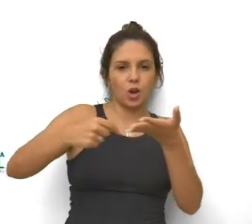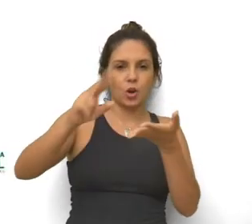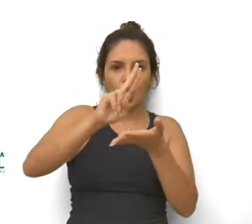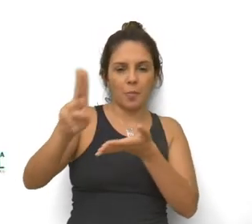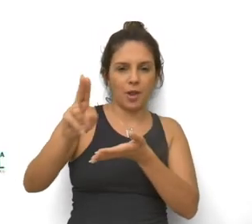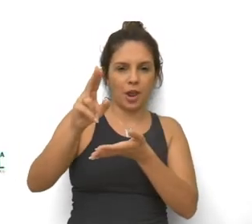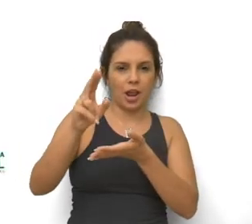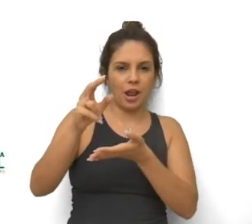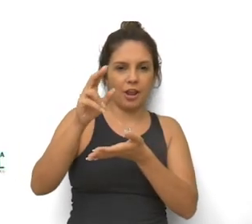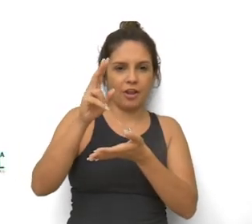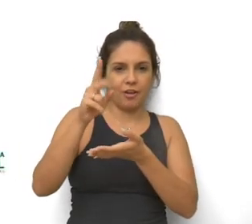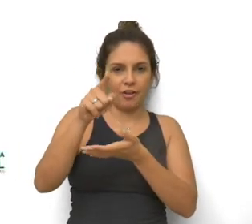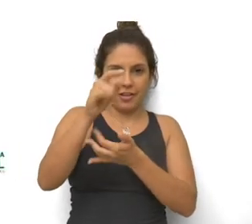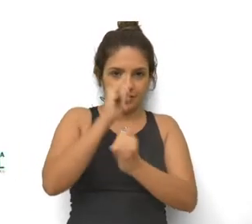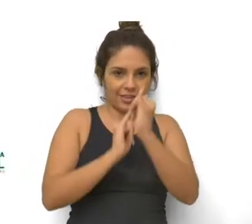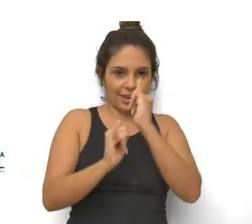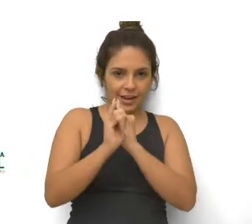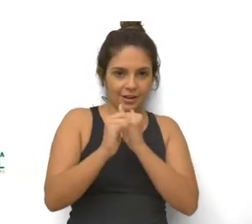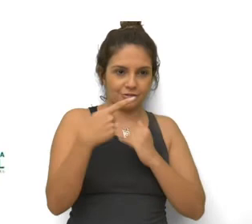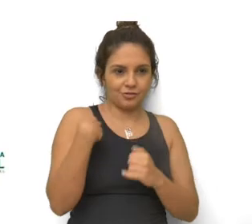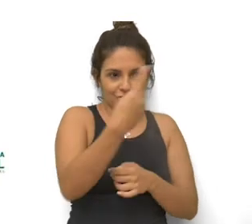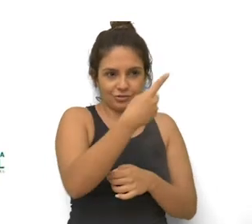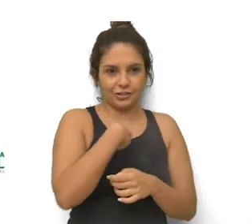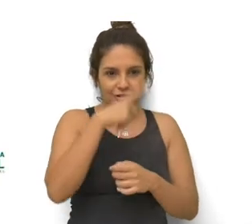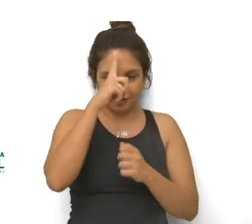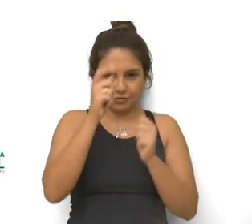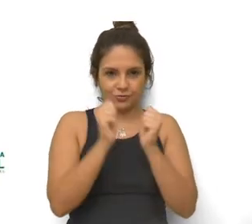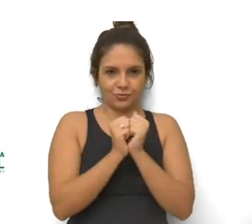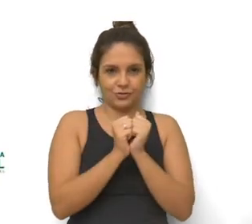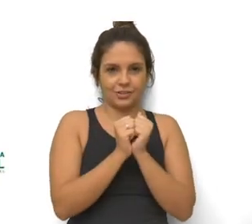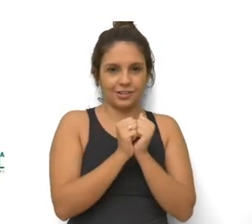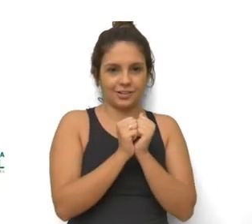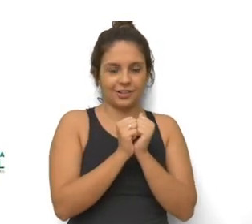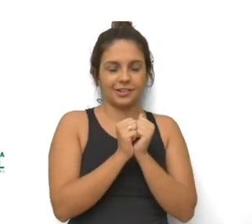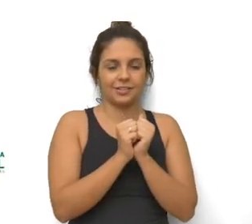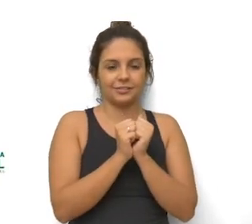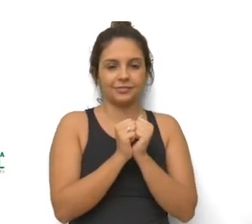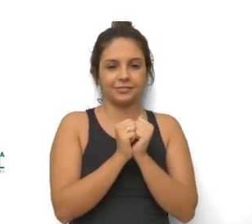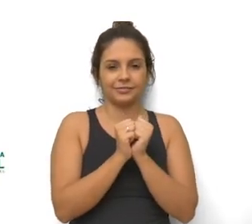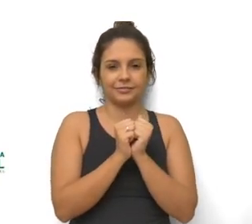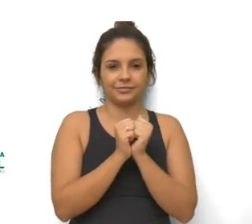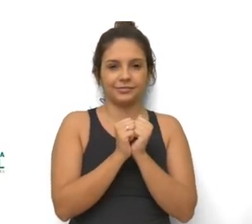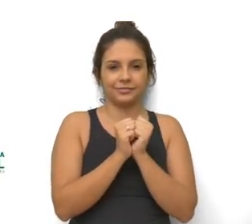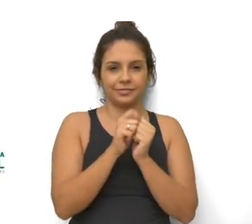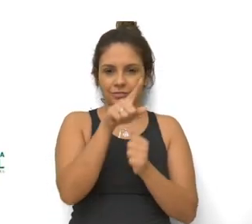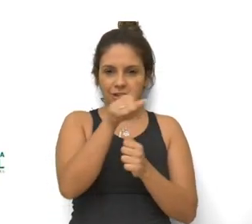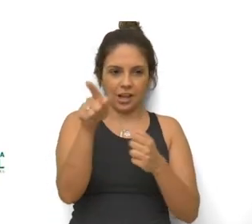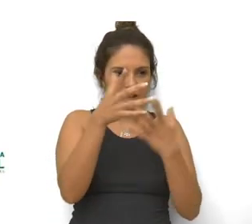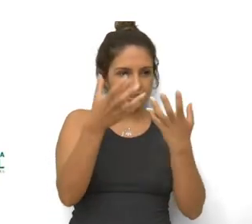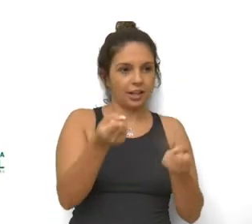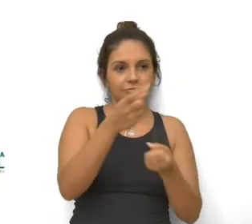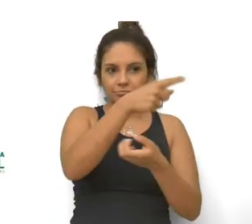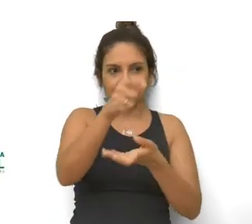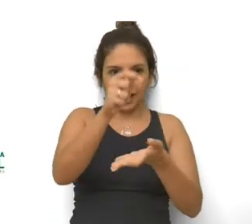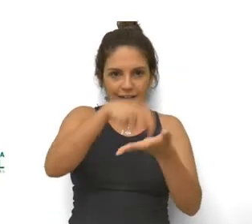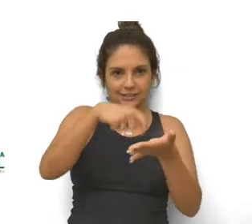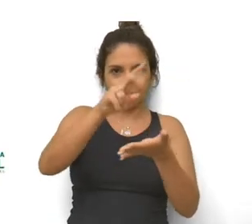aqui agora, eu e você, Mary Lou? Vamos dizer o seguinte, quem tiver Regina aí... e Marta topam? Quem